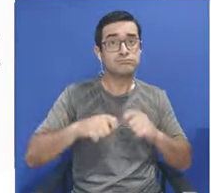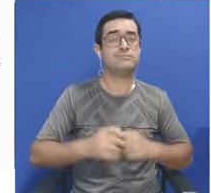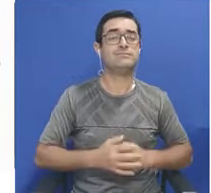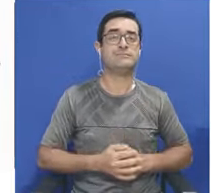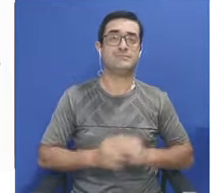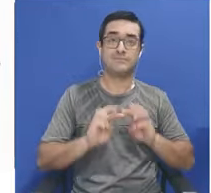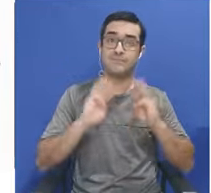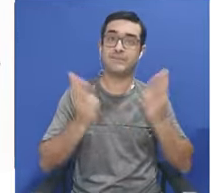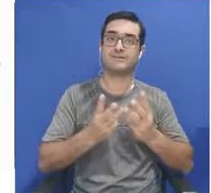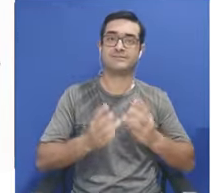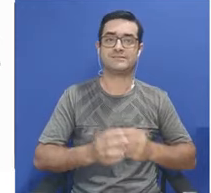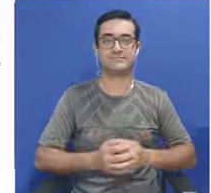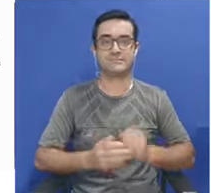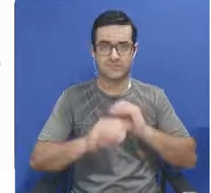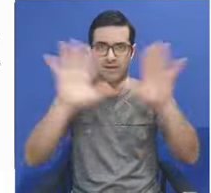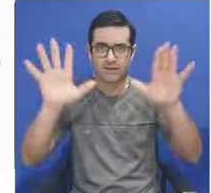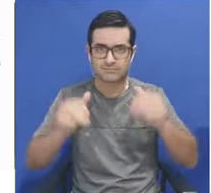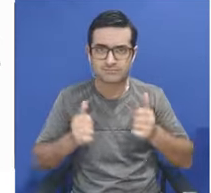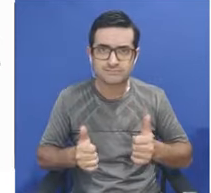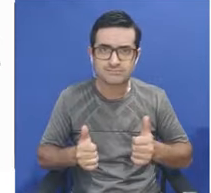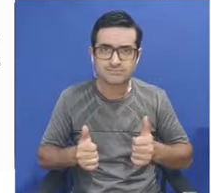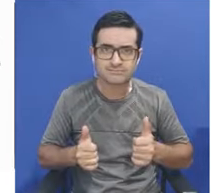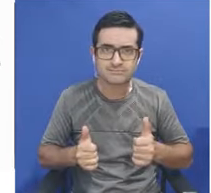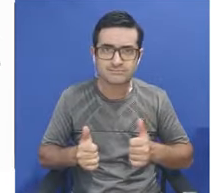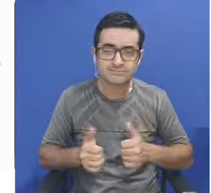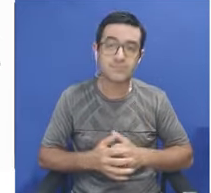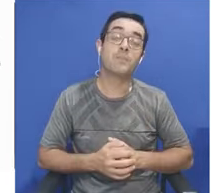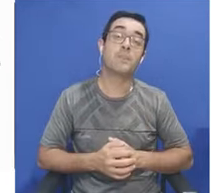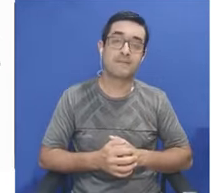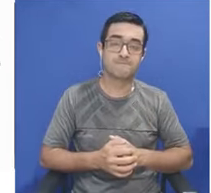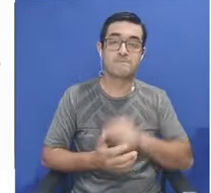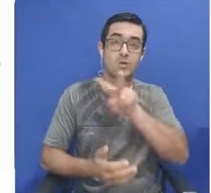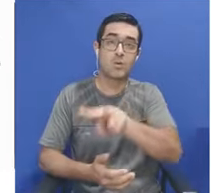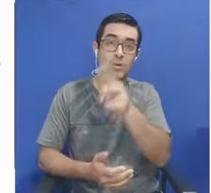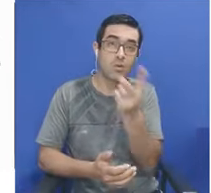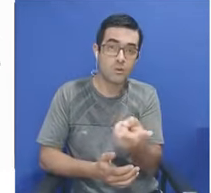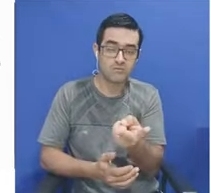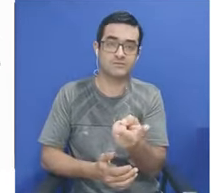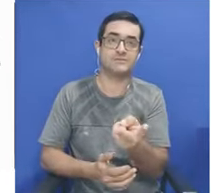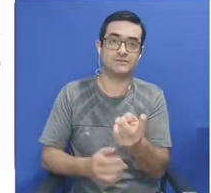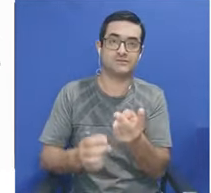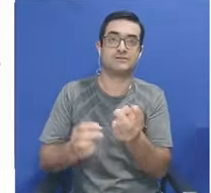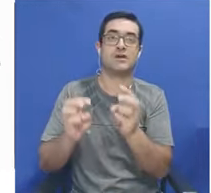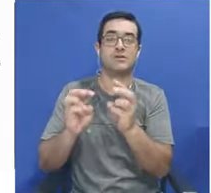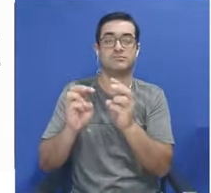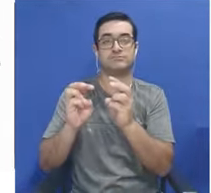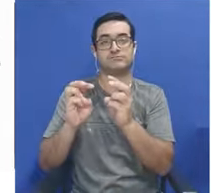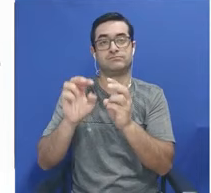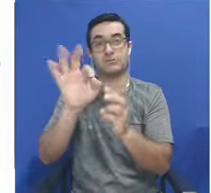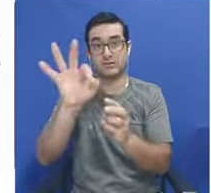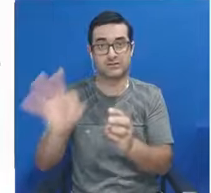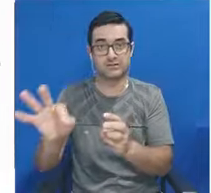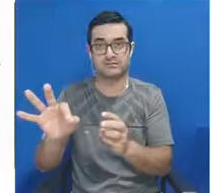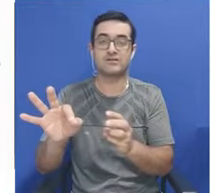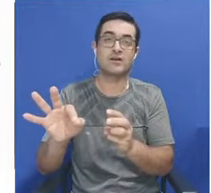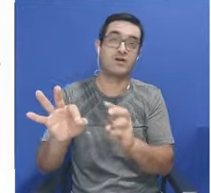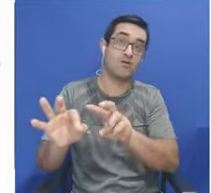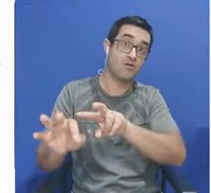fórmula percentual em fórmula empírica, eu pego a minha massa de 100 gramas e agora eu converto